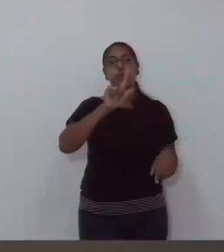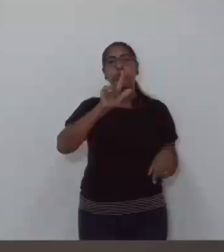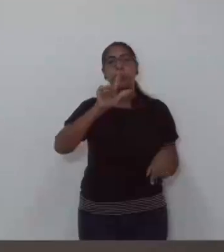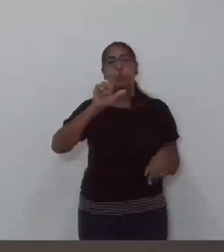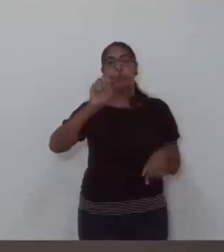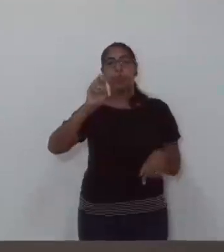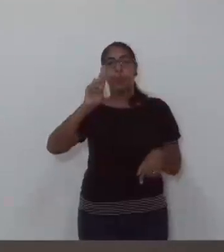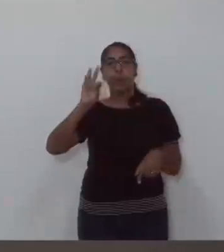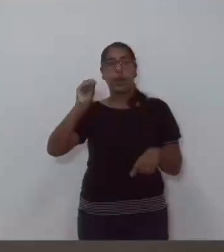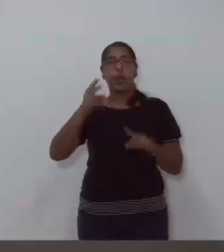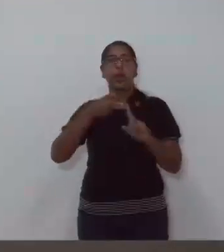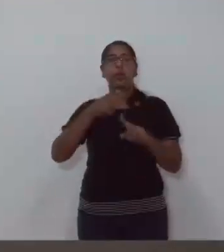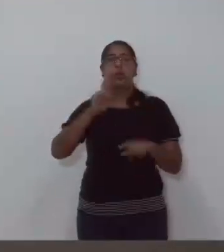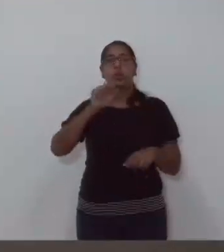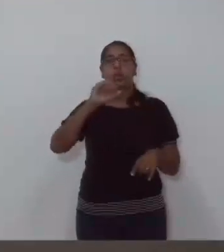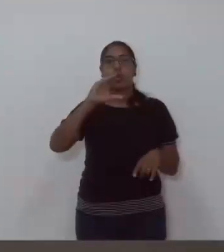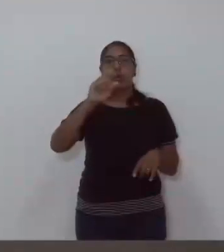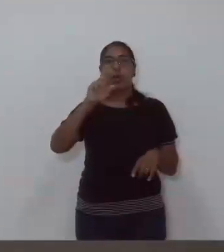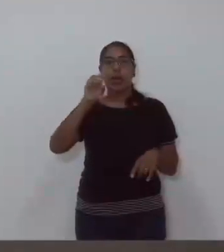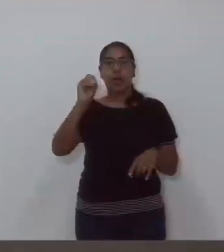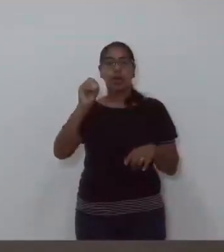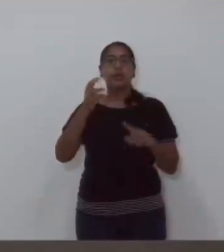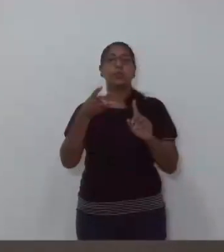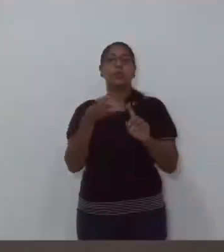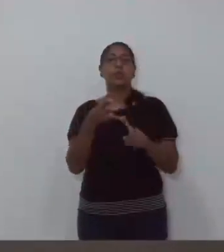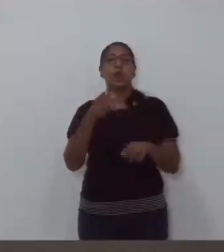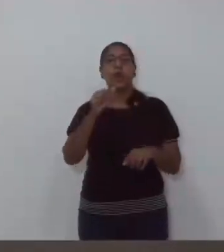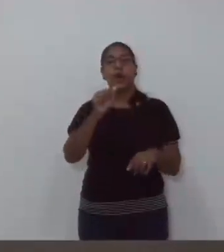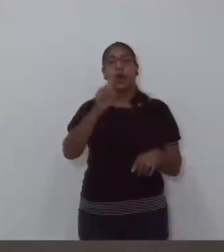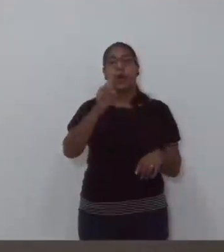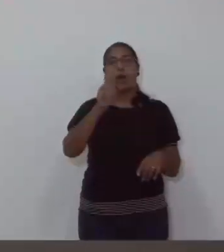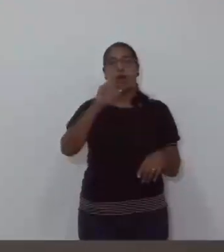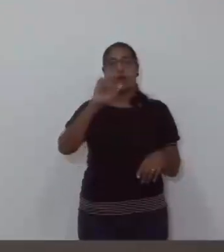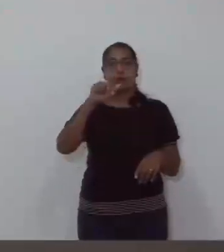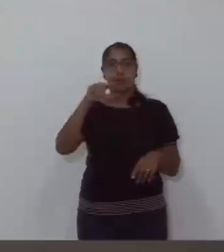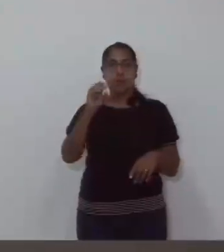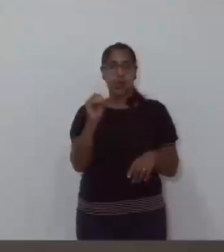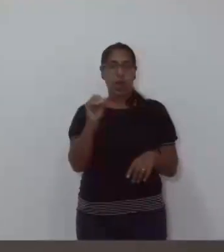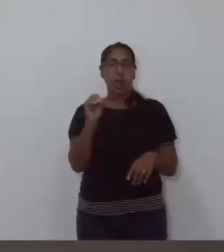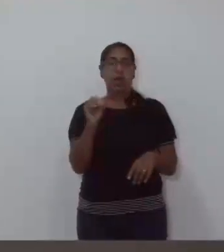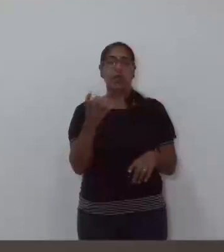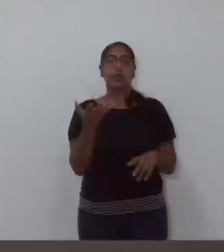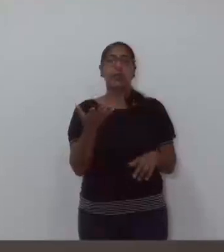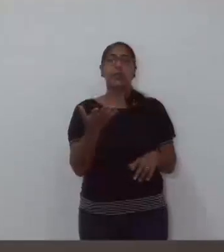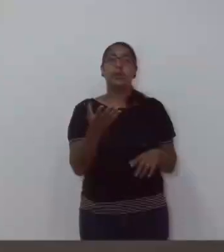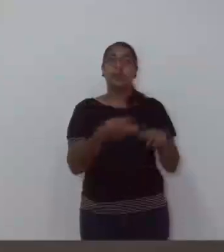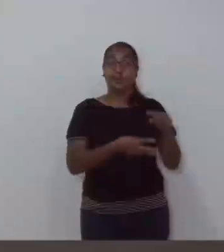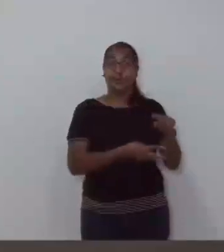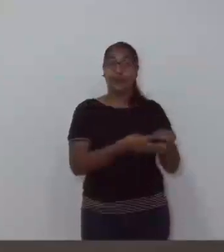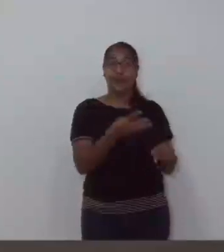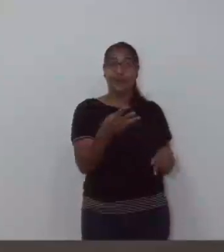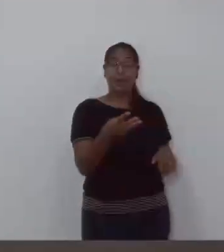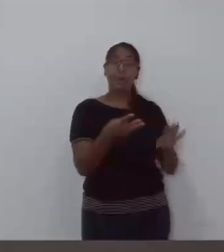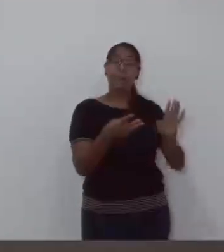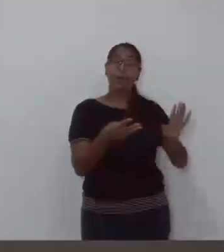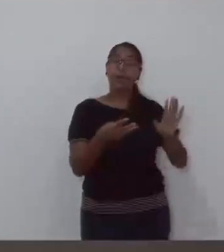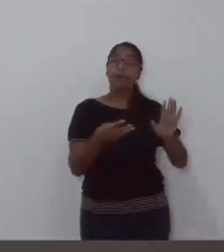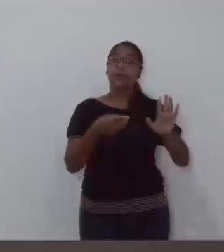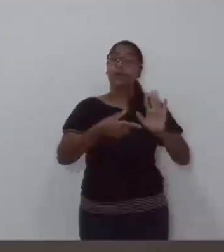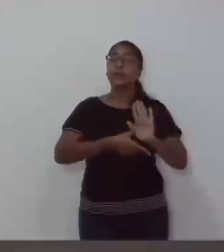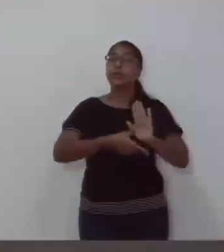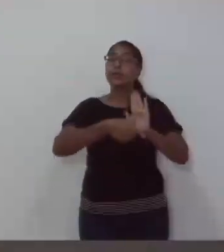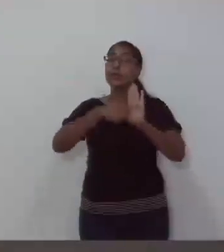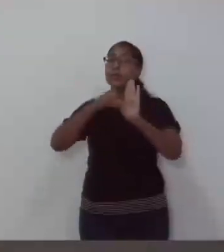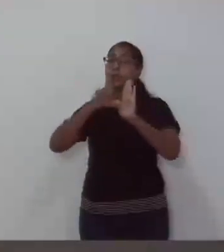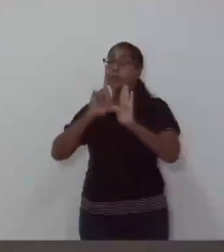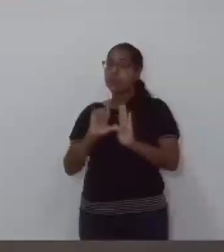o Ricardo, lá do jurídico, Adriano, administração e obras, sem que nós tenhamos